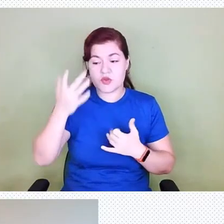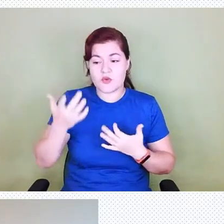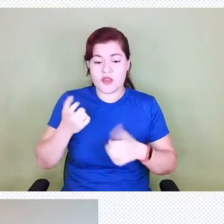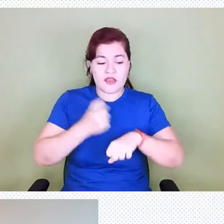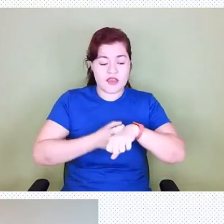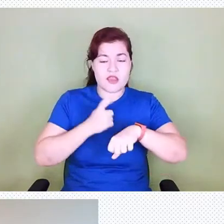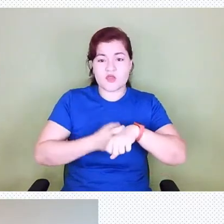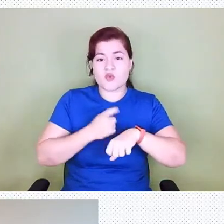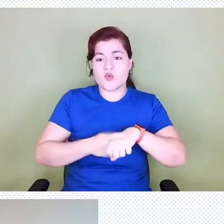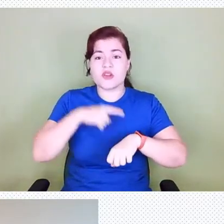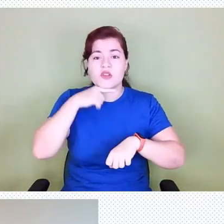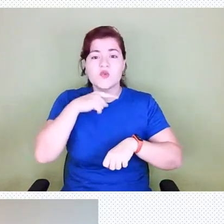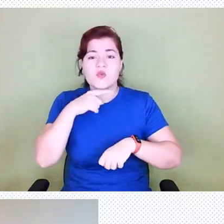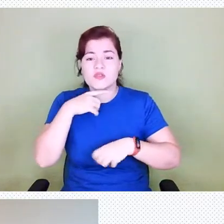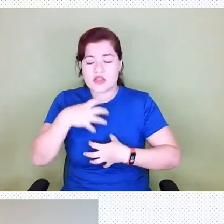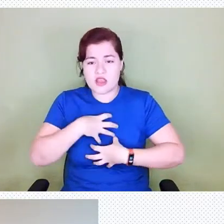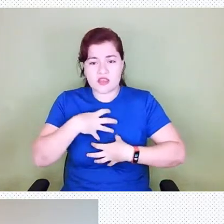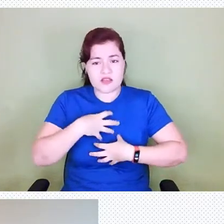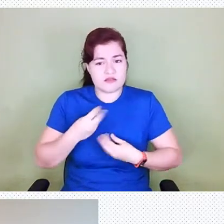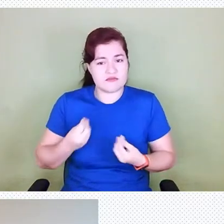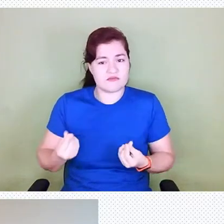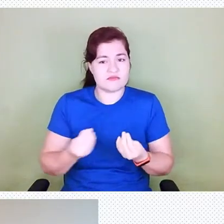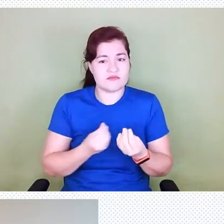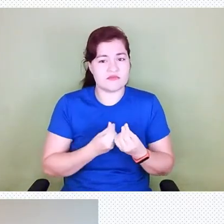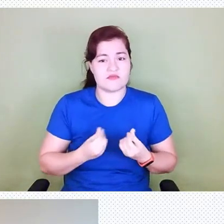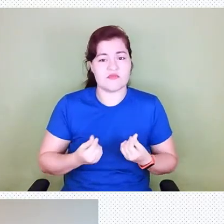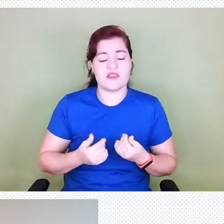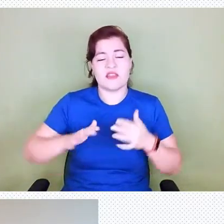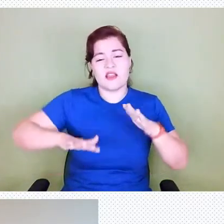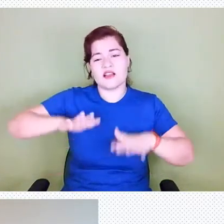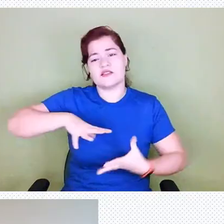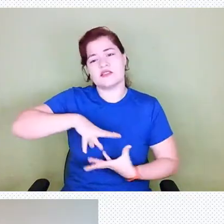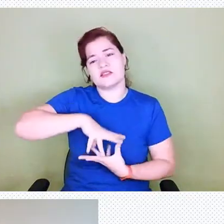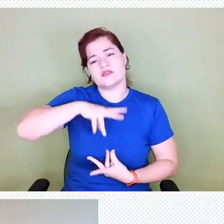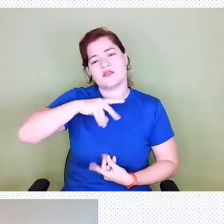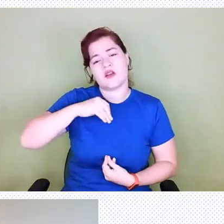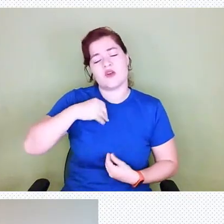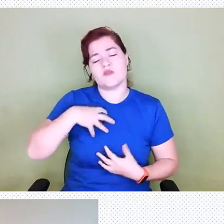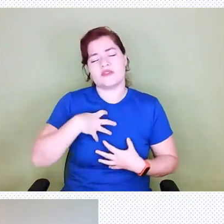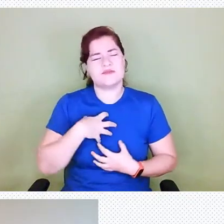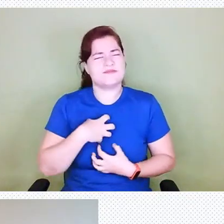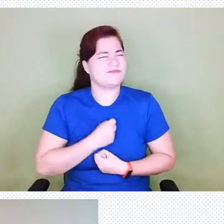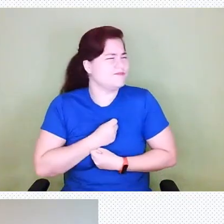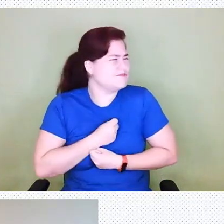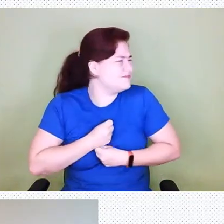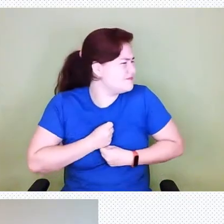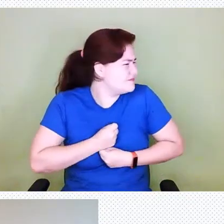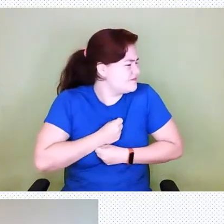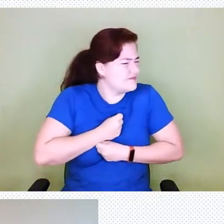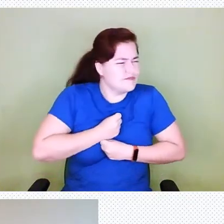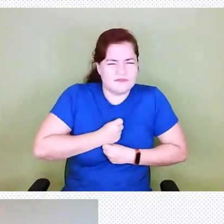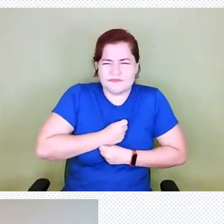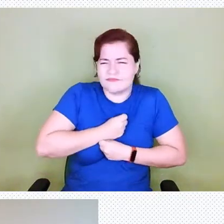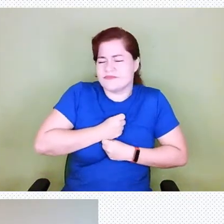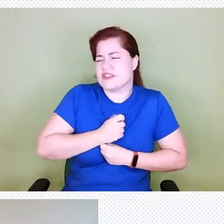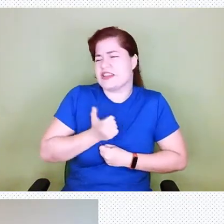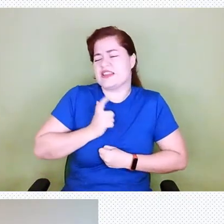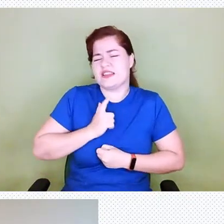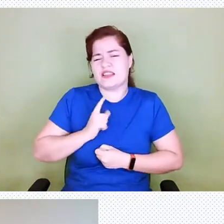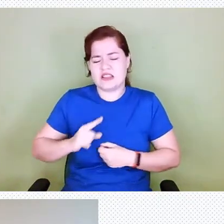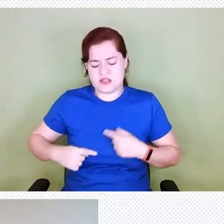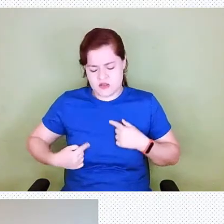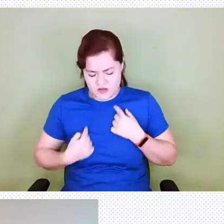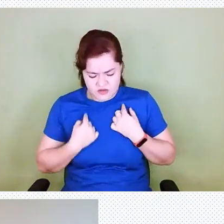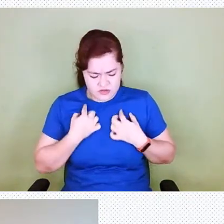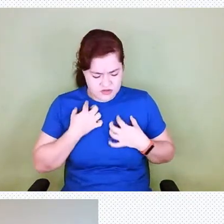impermeáveis, insensíveis. São muitas vezes almas angustiadas, assinaladas pelos espinhos do